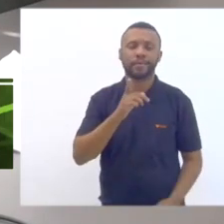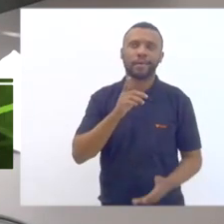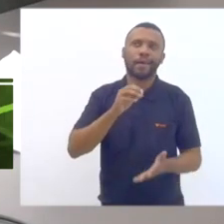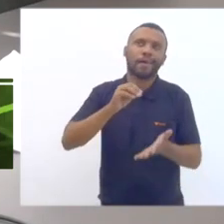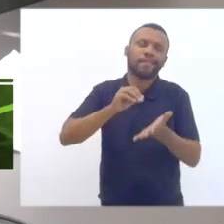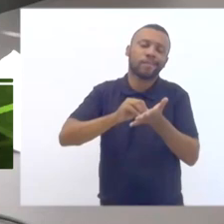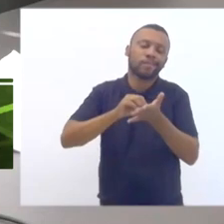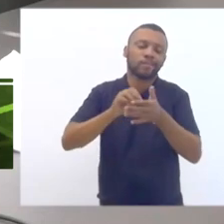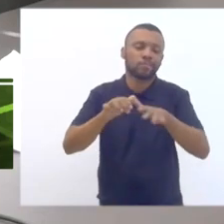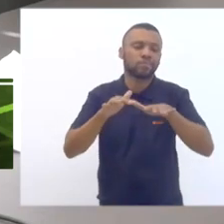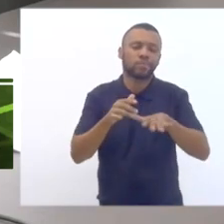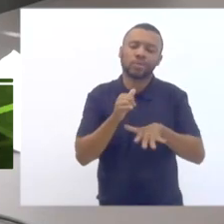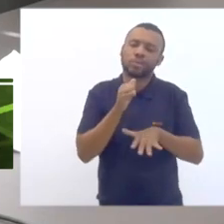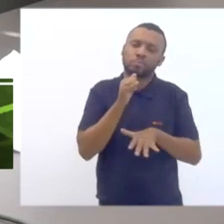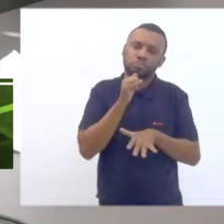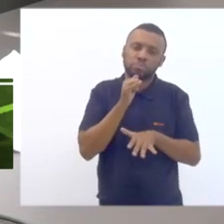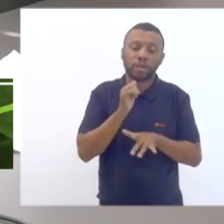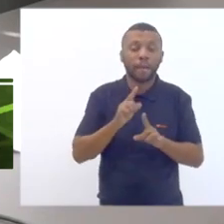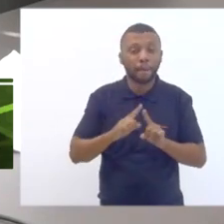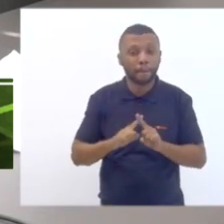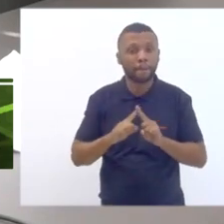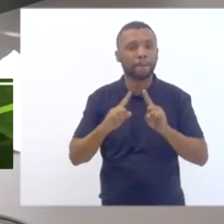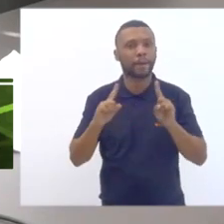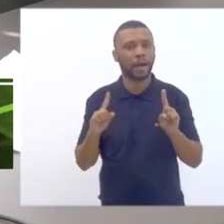tristeza, mas que